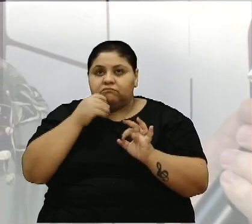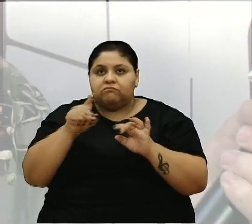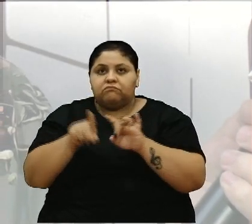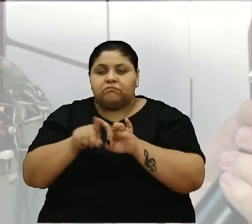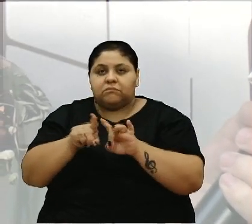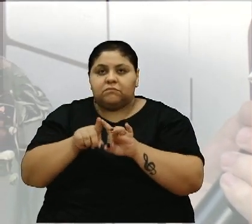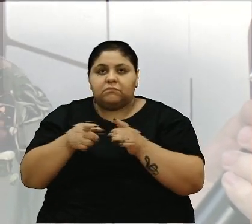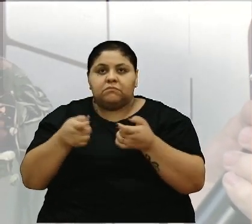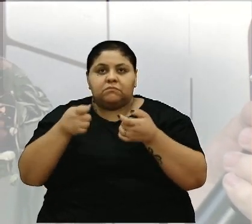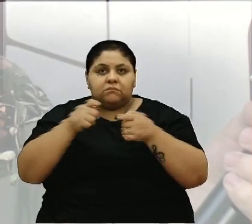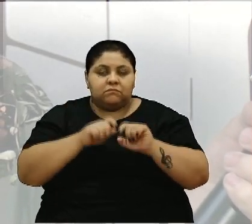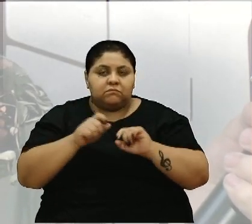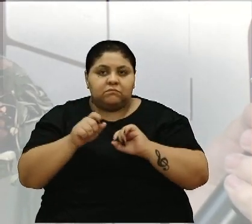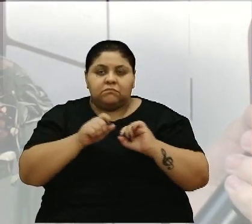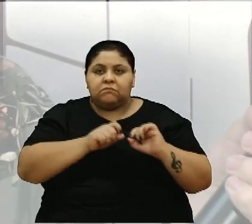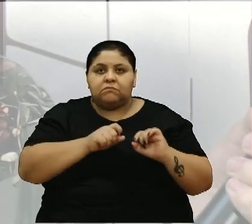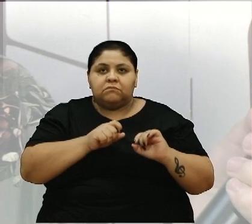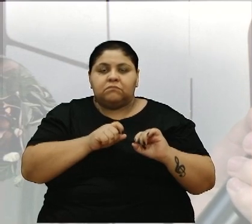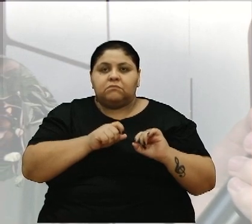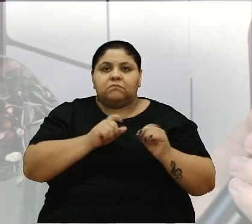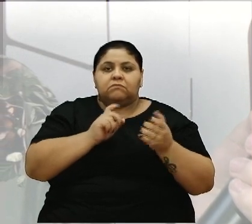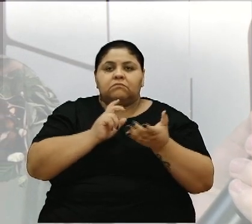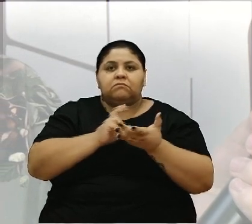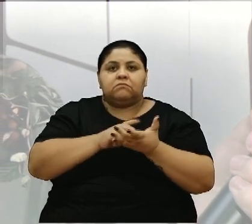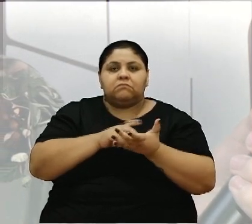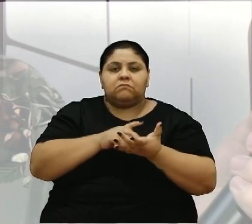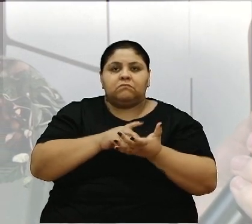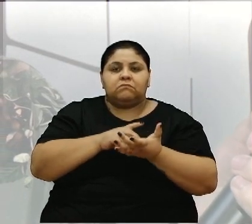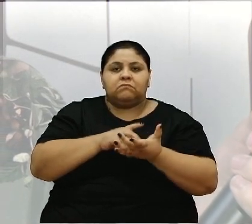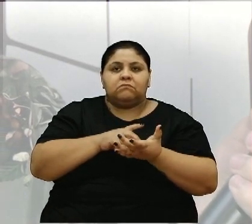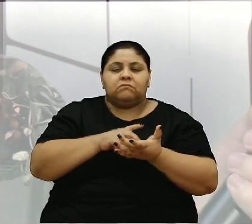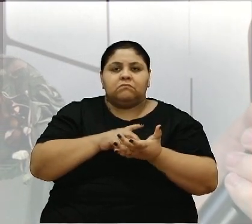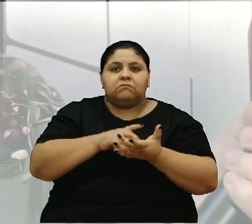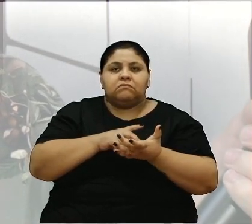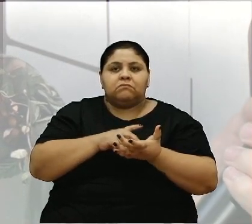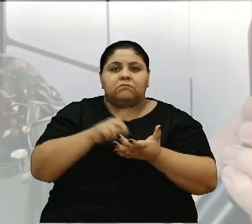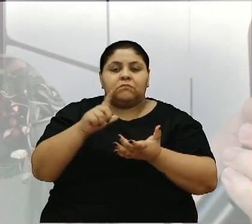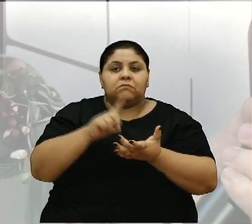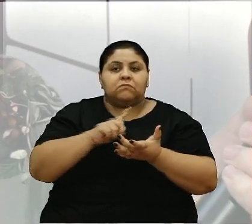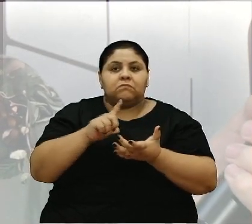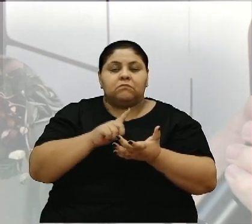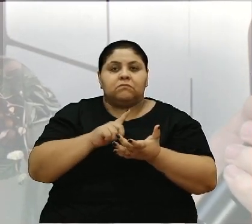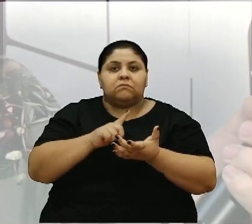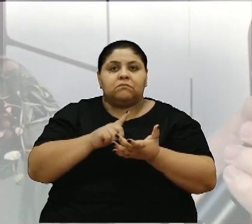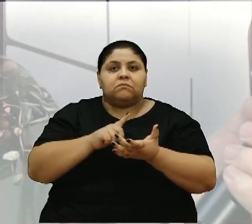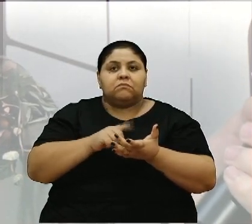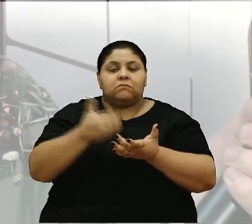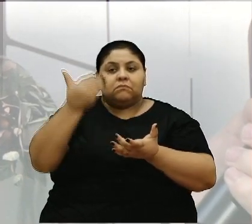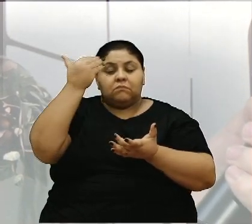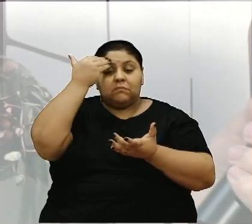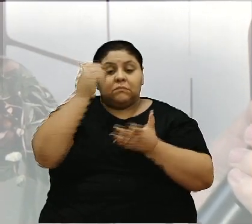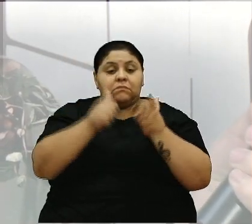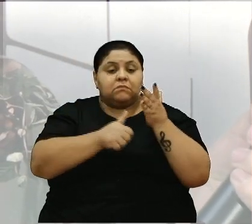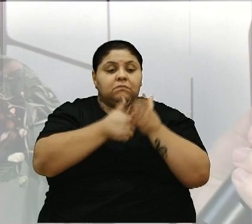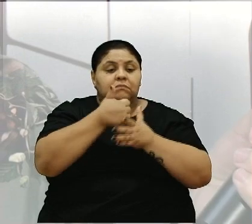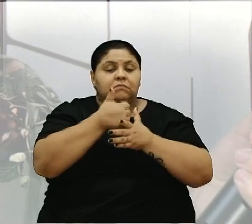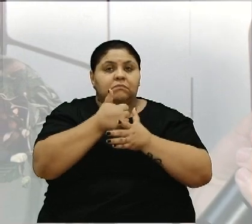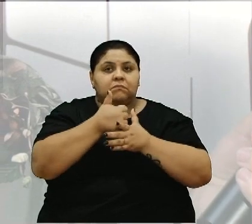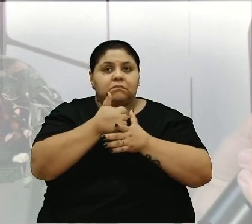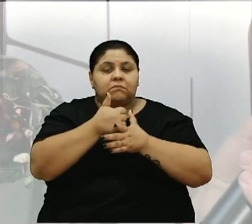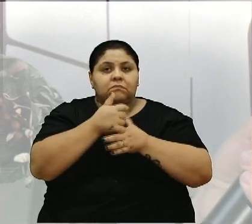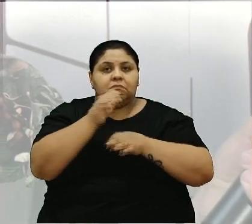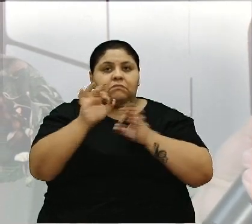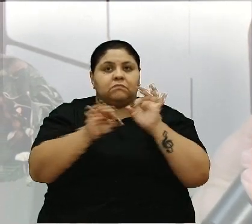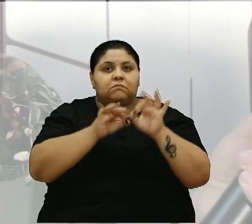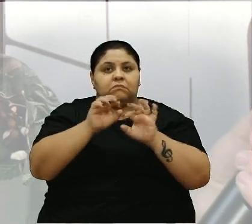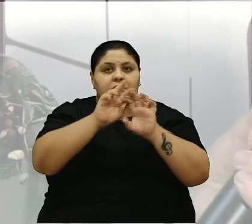condição de poder, então, de fato, ter um condicionamento de entendimento melhor no que se refere a